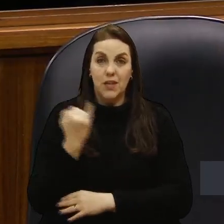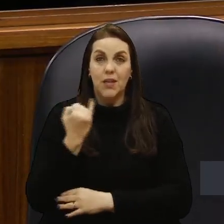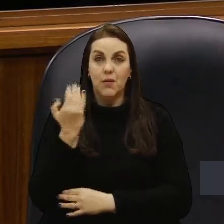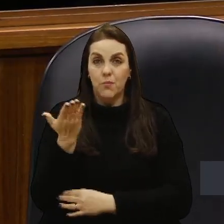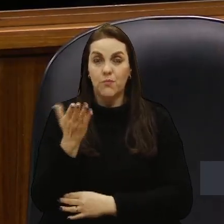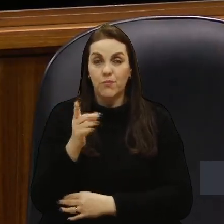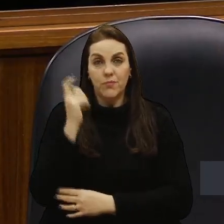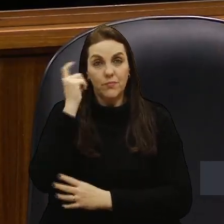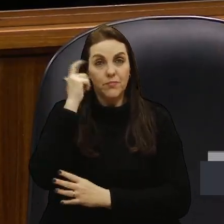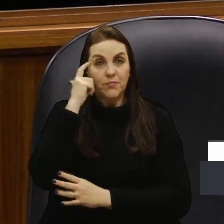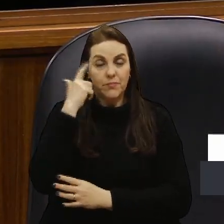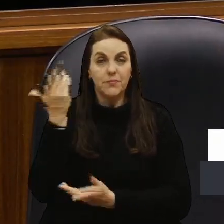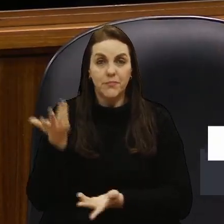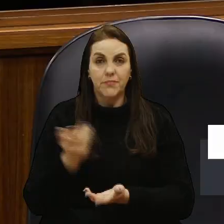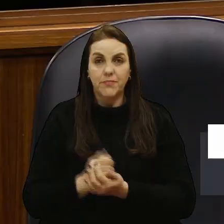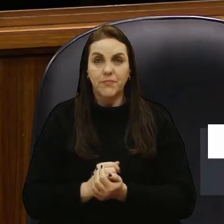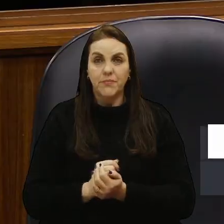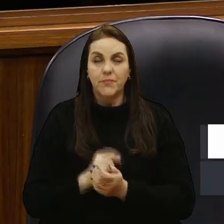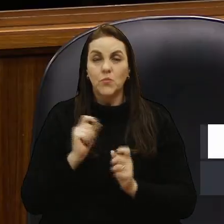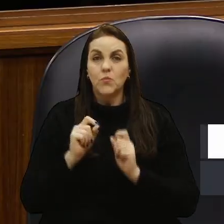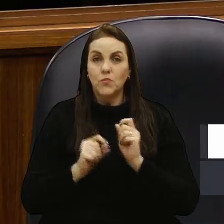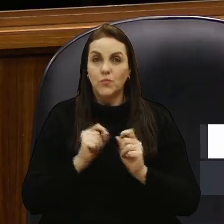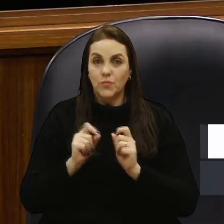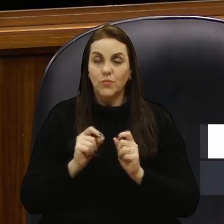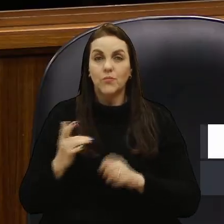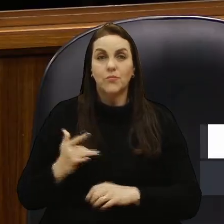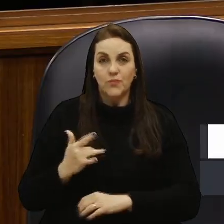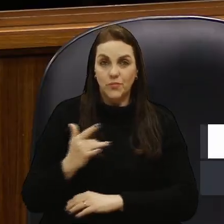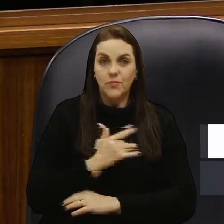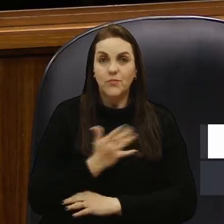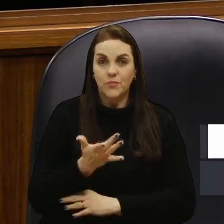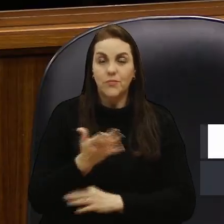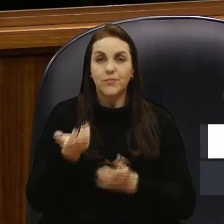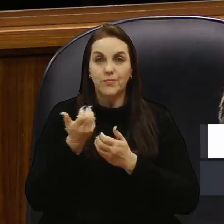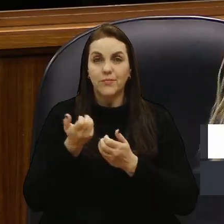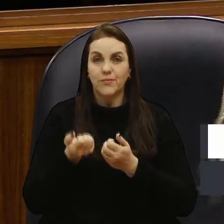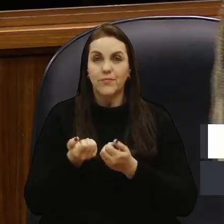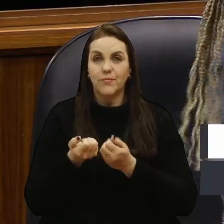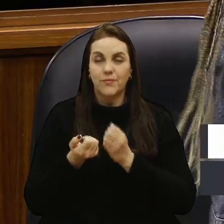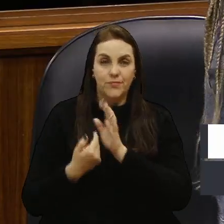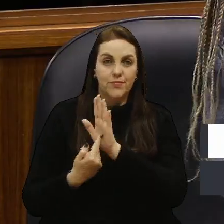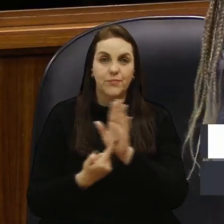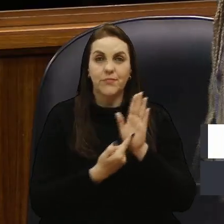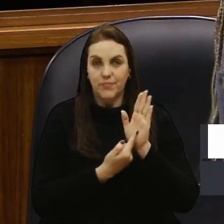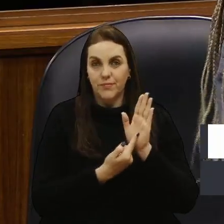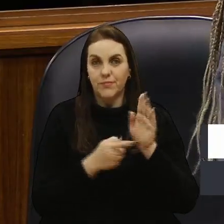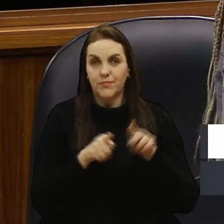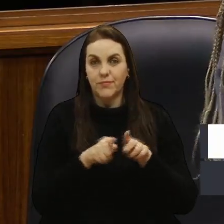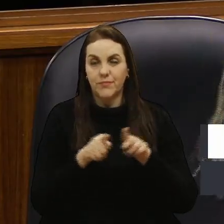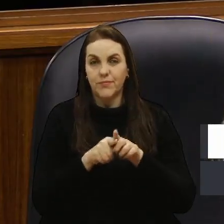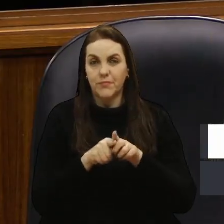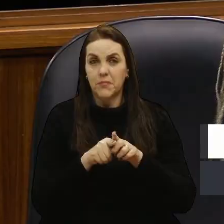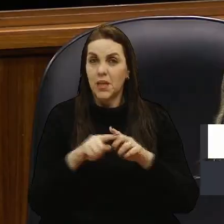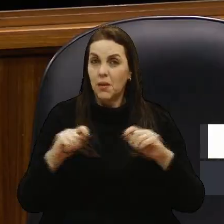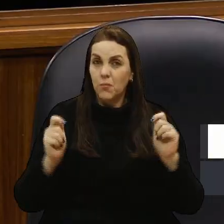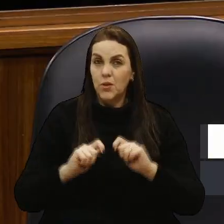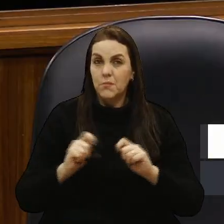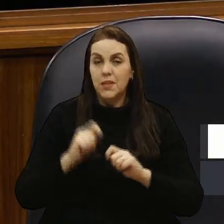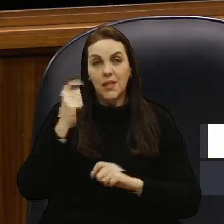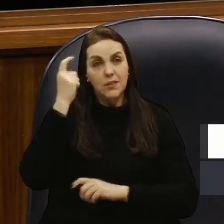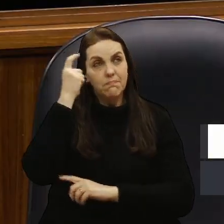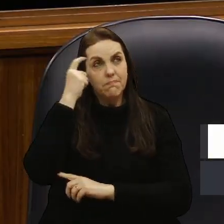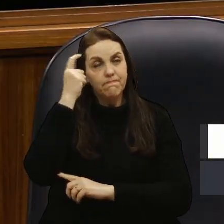de pensarmos, então, sobre a saúde, e eu quero trazer aqui um elemento que pode ser pensado e levado